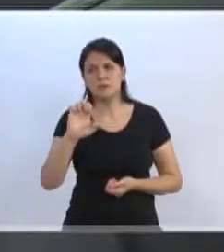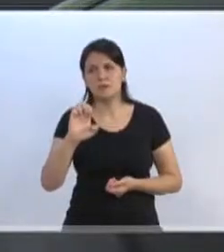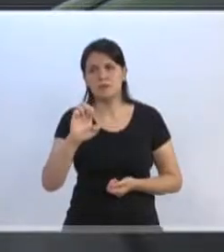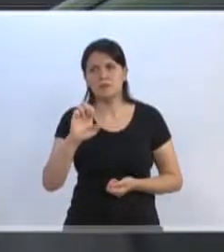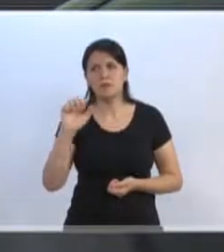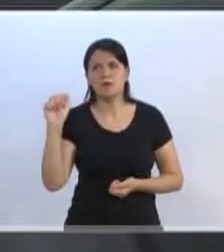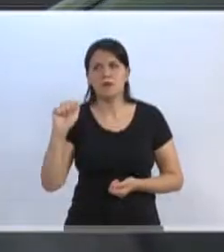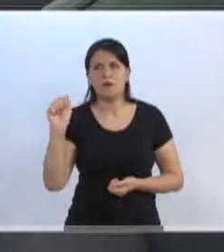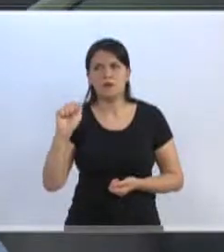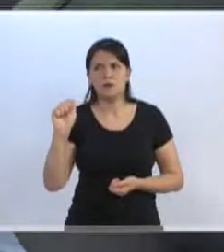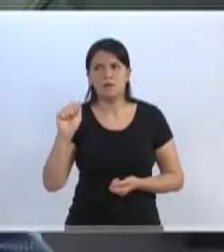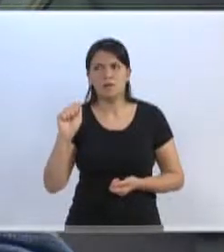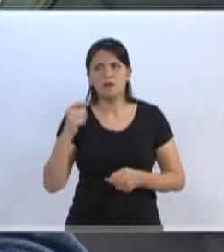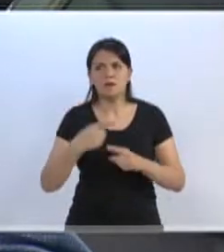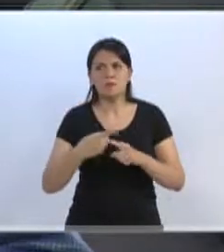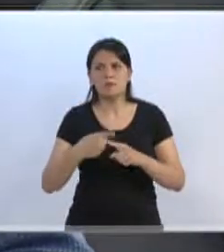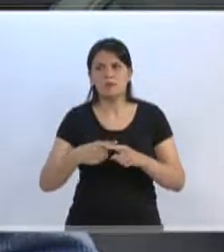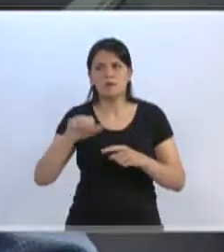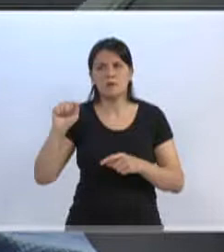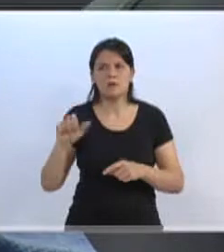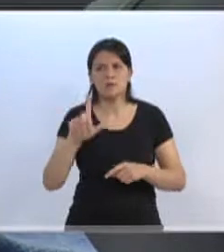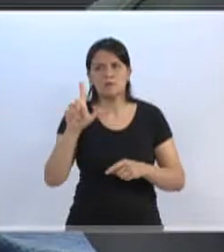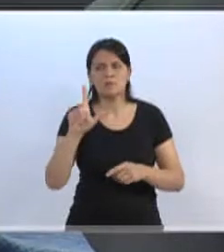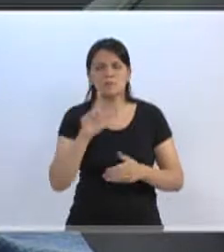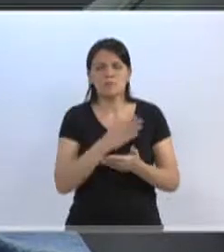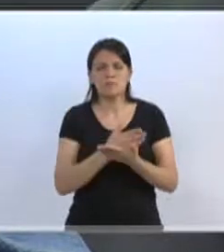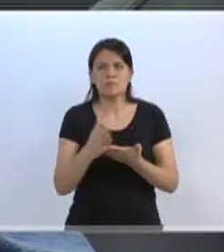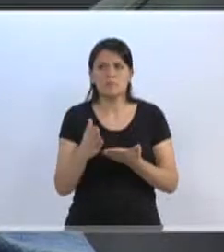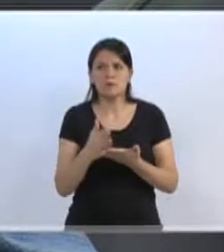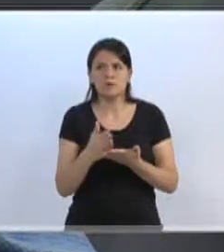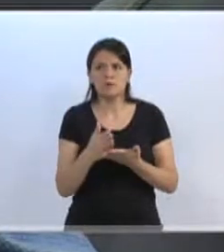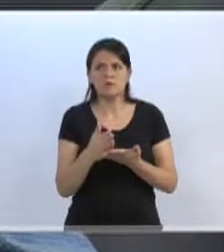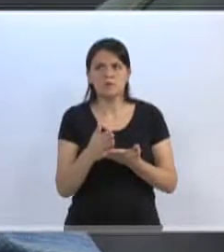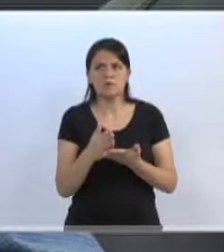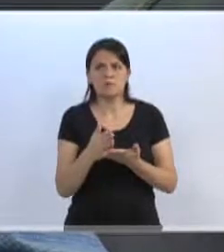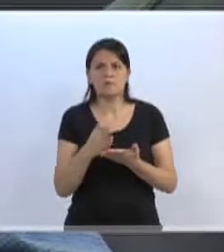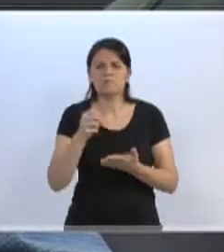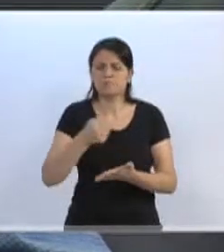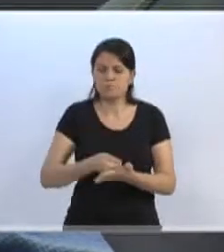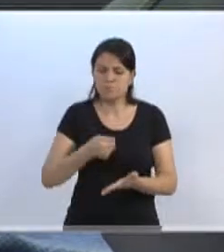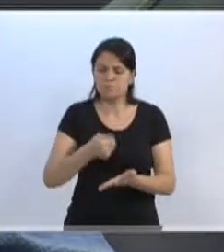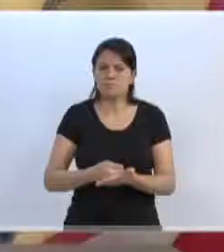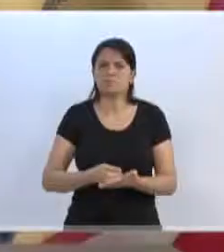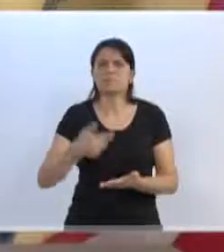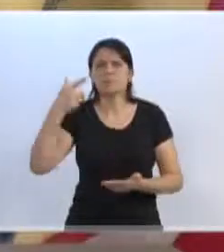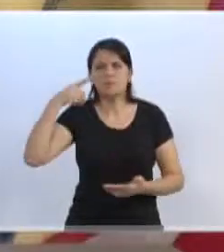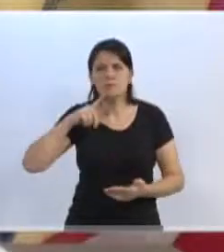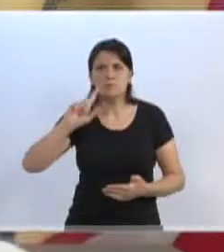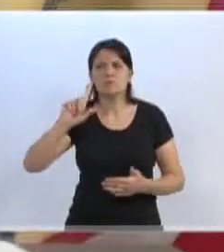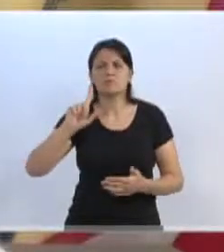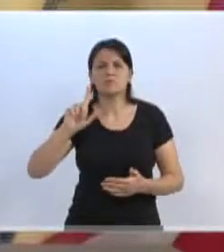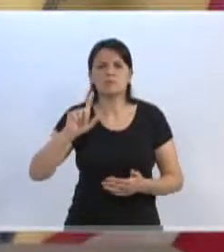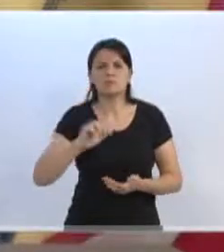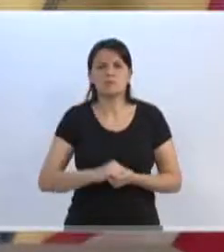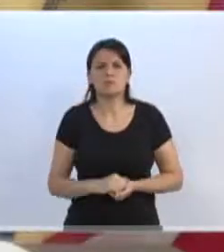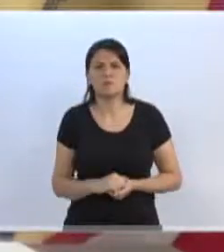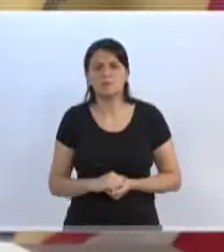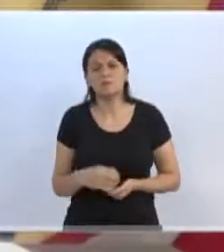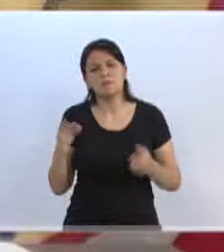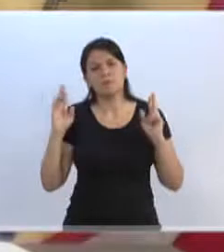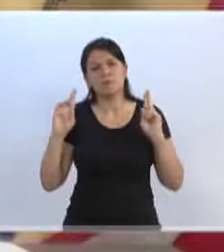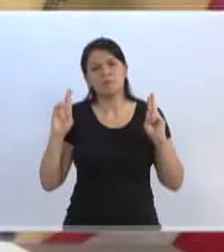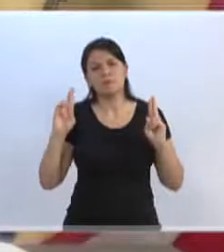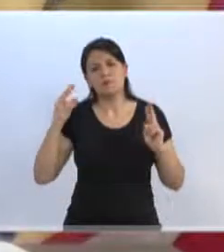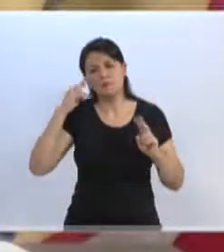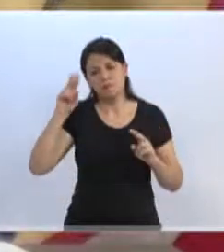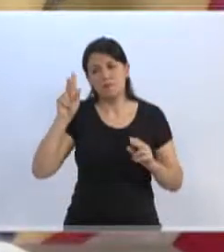subir de novo porque em junho deste ano e julho deste ano começa a a luta para subir para a série a novamente esperamos vê los